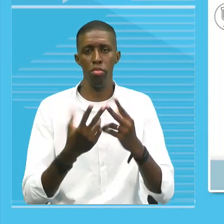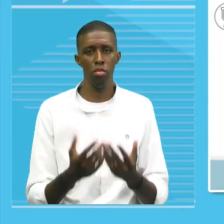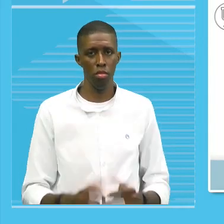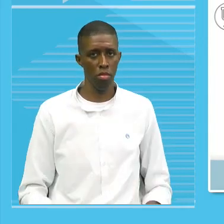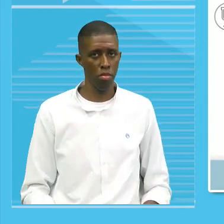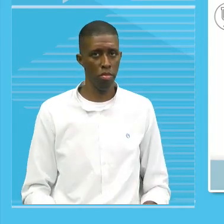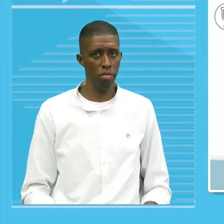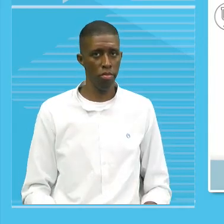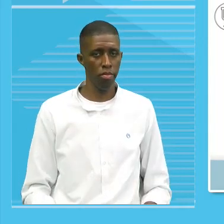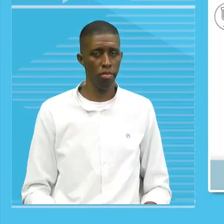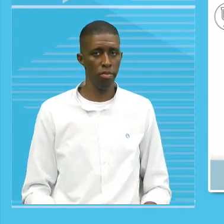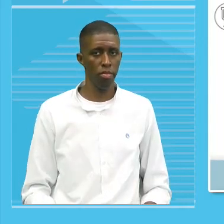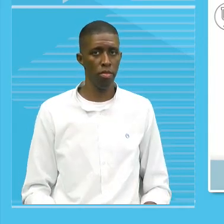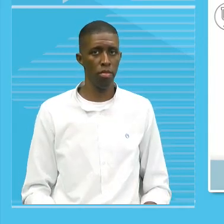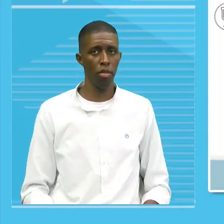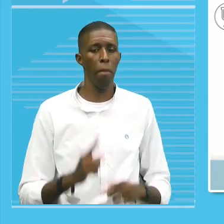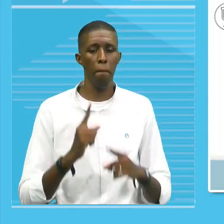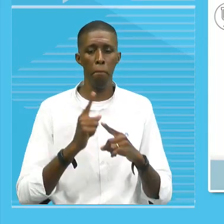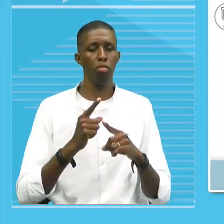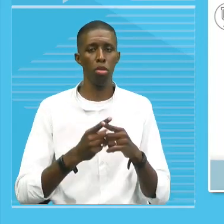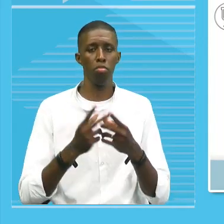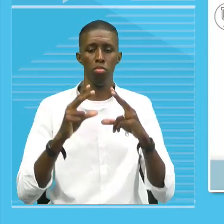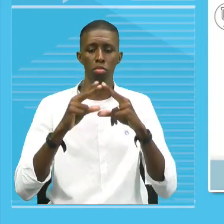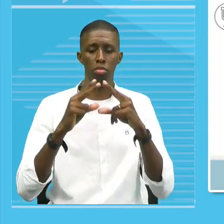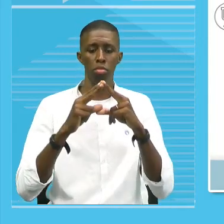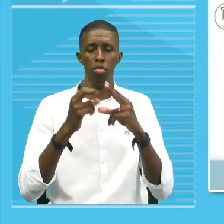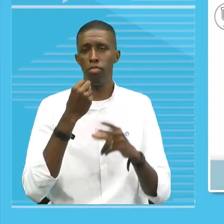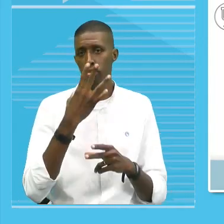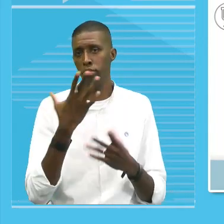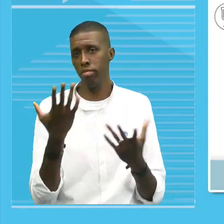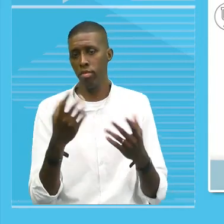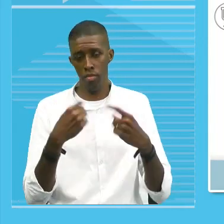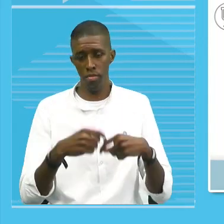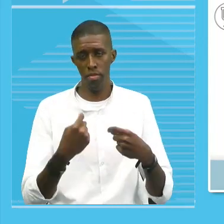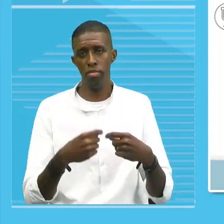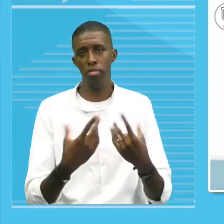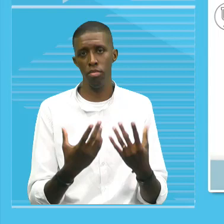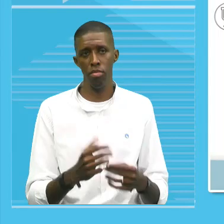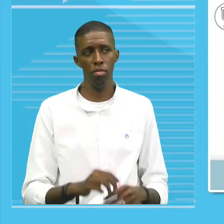de reciclar da reciclagem de